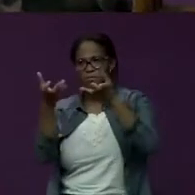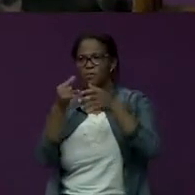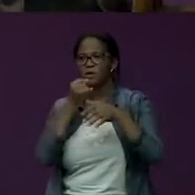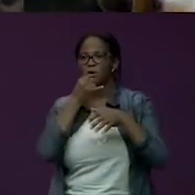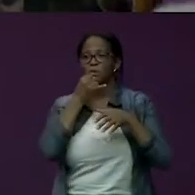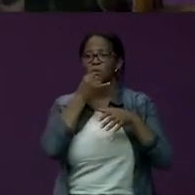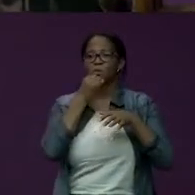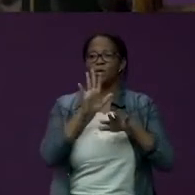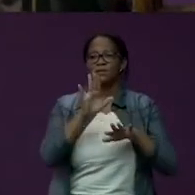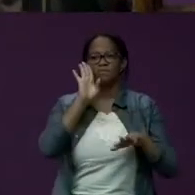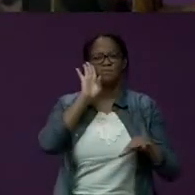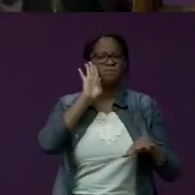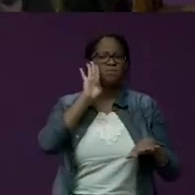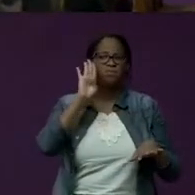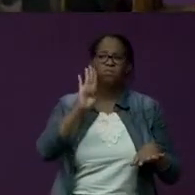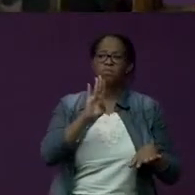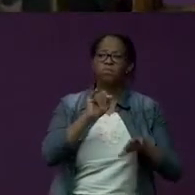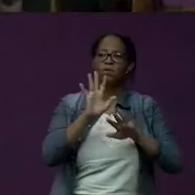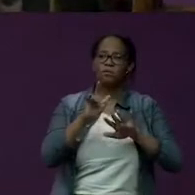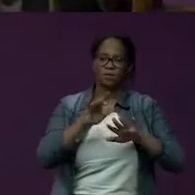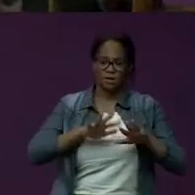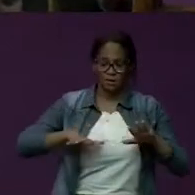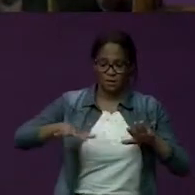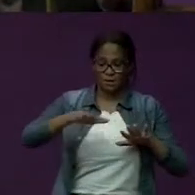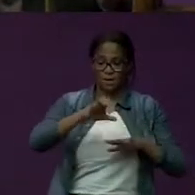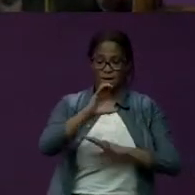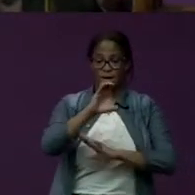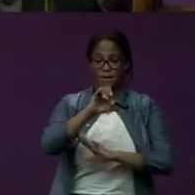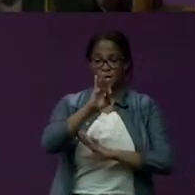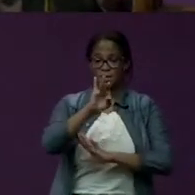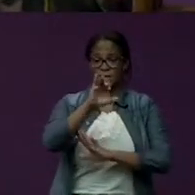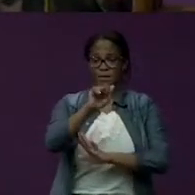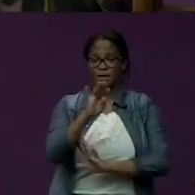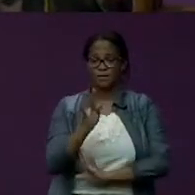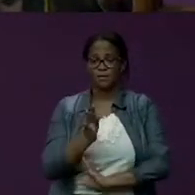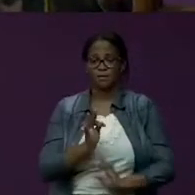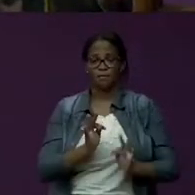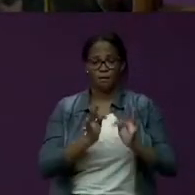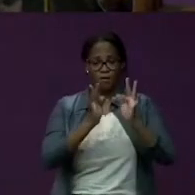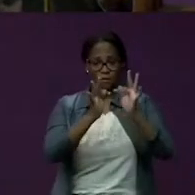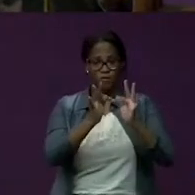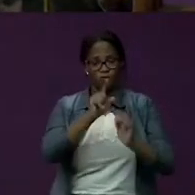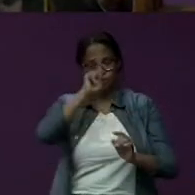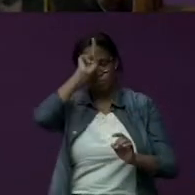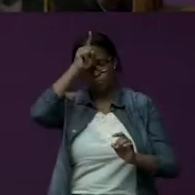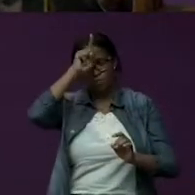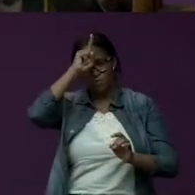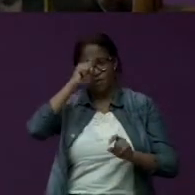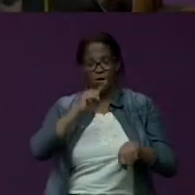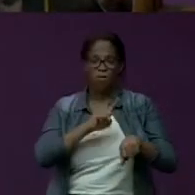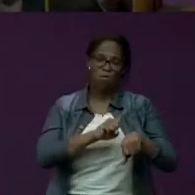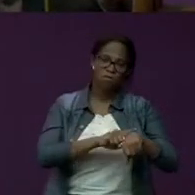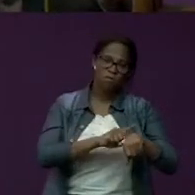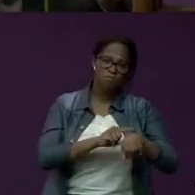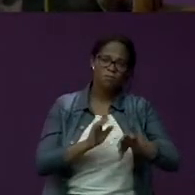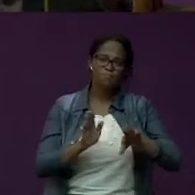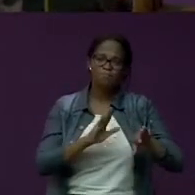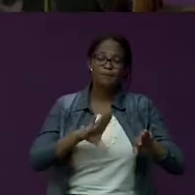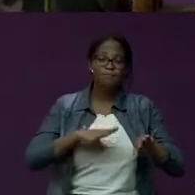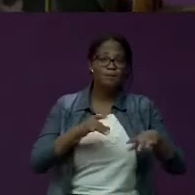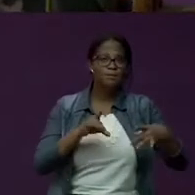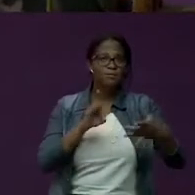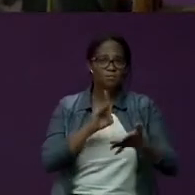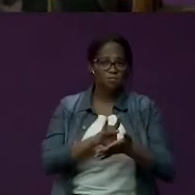exemplo, o grande potencial no campo da ciência, tecnologia e inovação. Então, acho que nesse momento, um dos desafios é, de